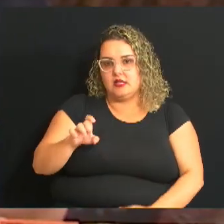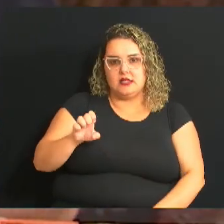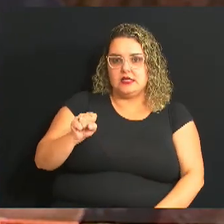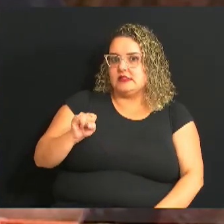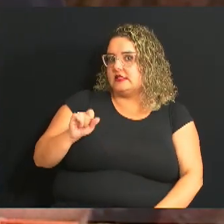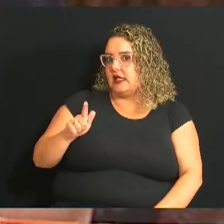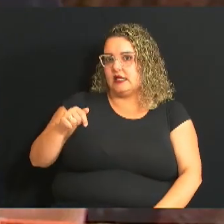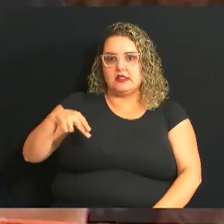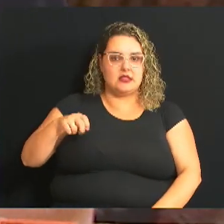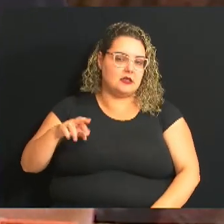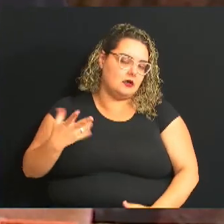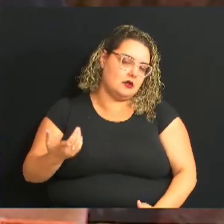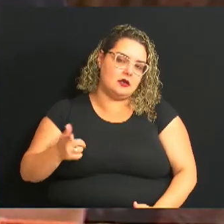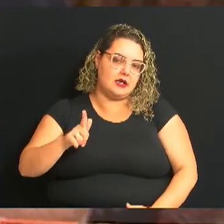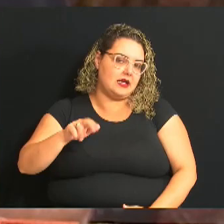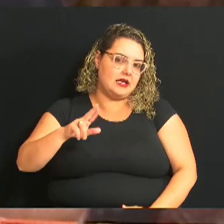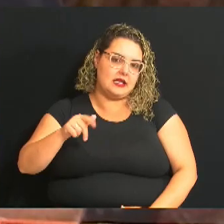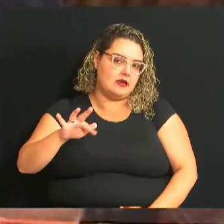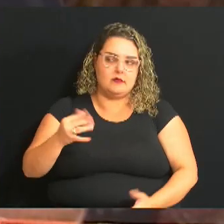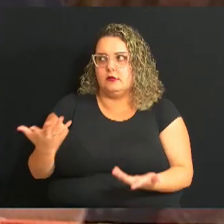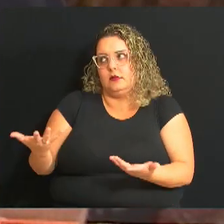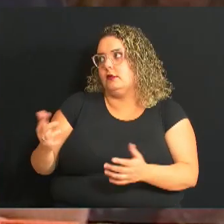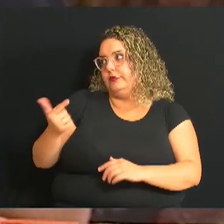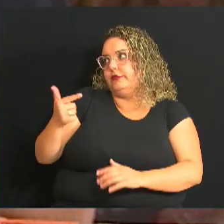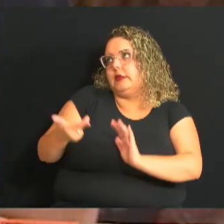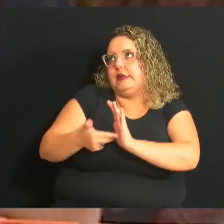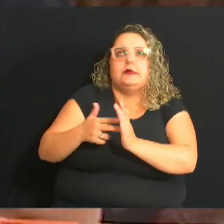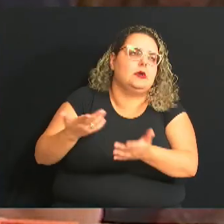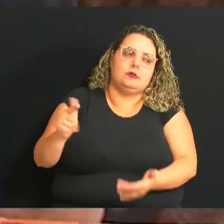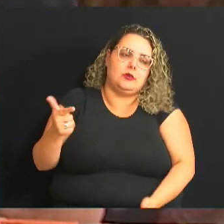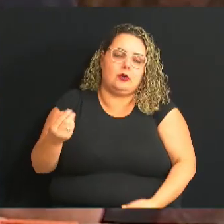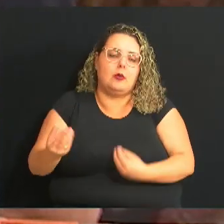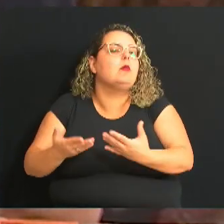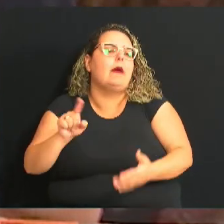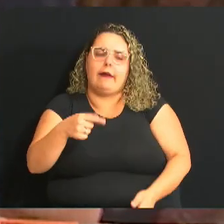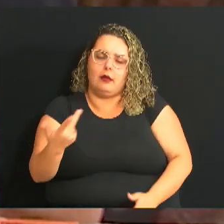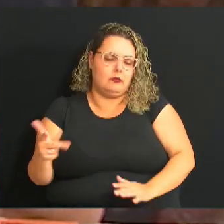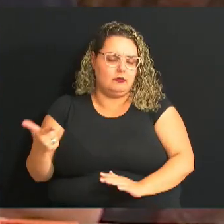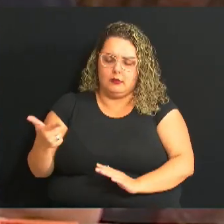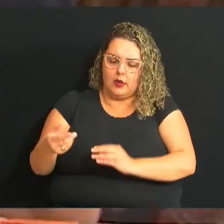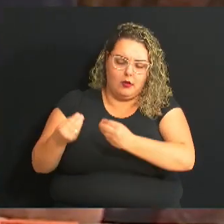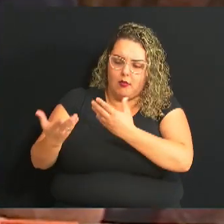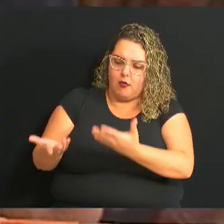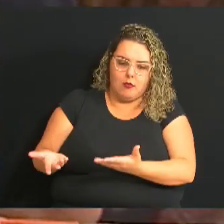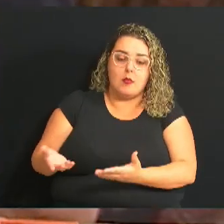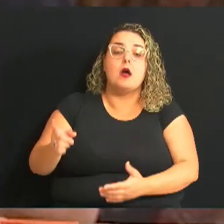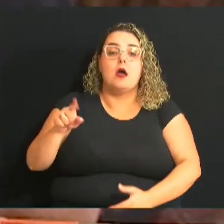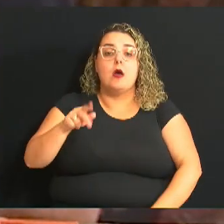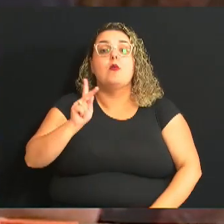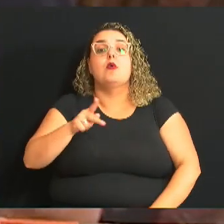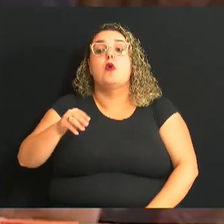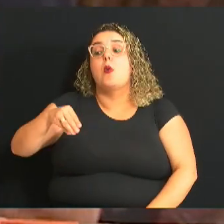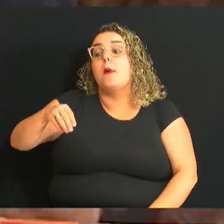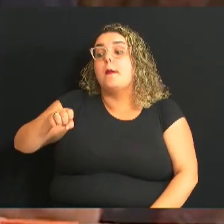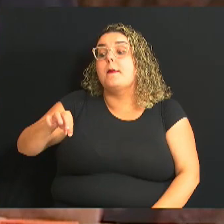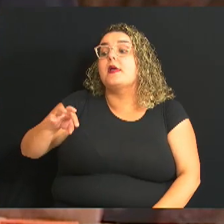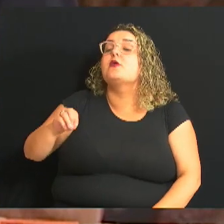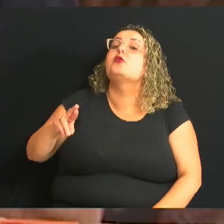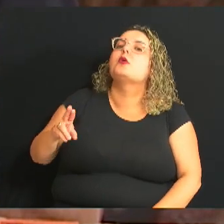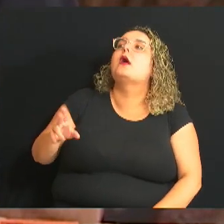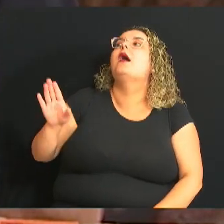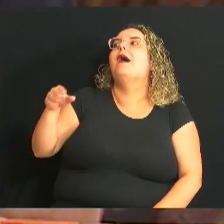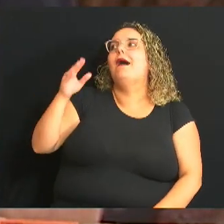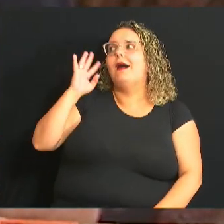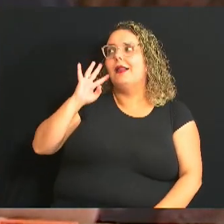É lógico. Não tem. Né? Não faz sentido. Não faz sentido. Então, o professor fica como mentor. É aquele muito mentor. Legal. Então, ele faz o